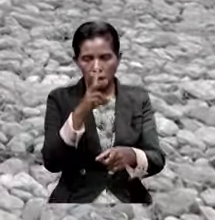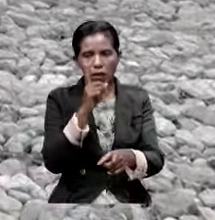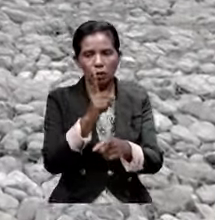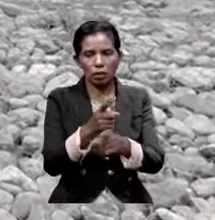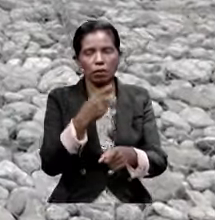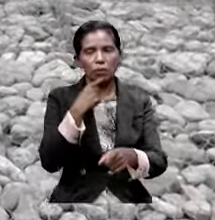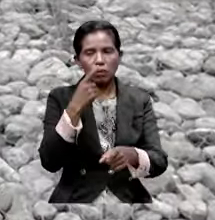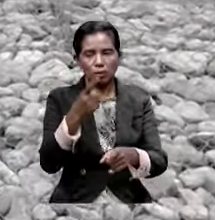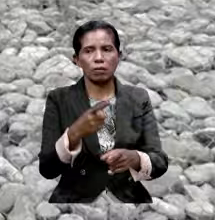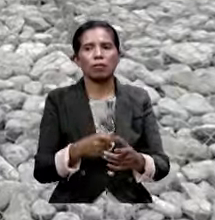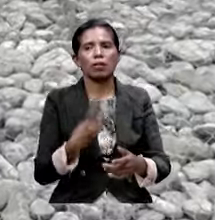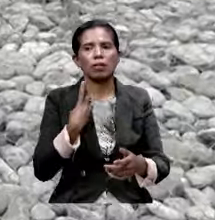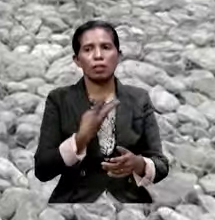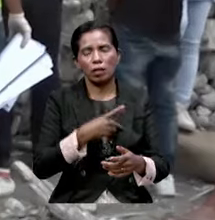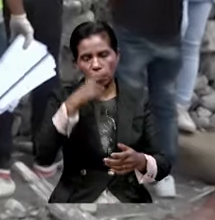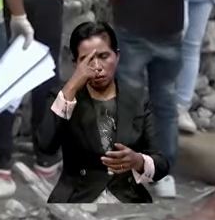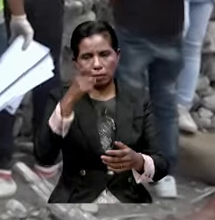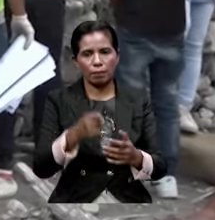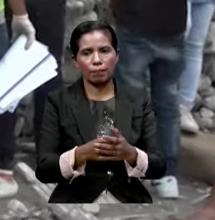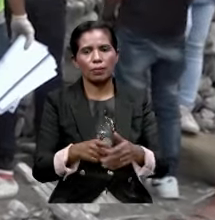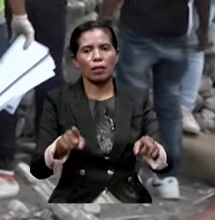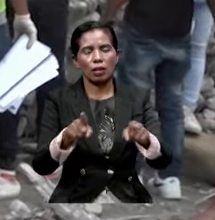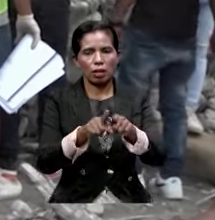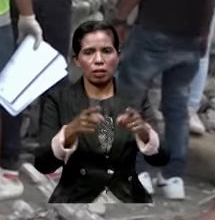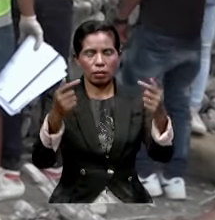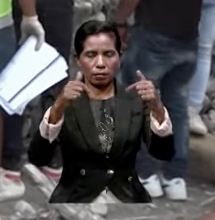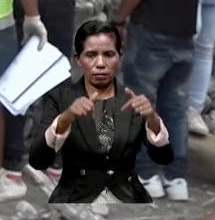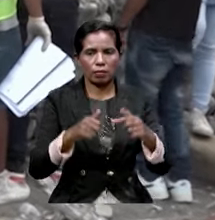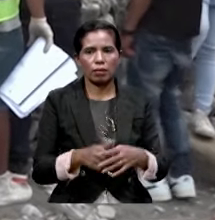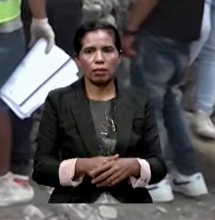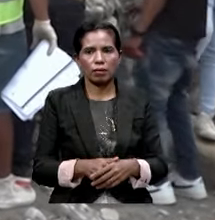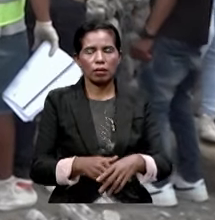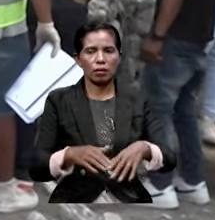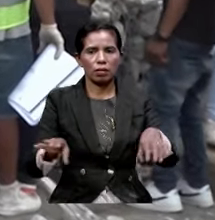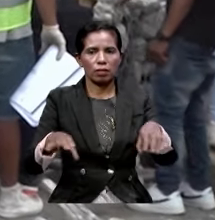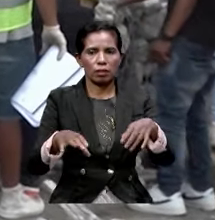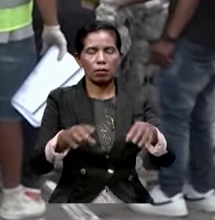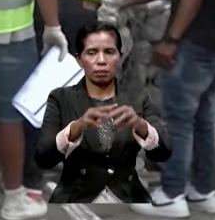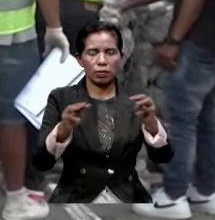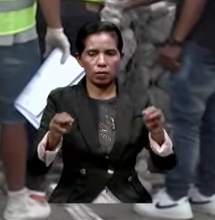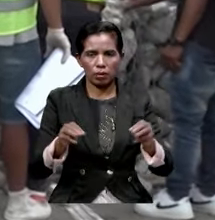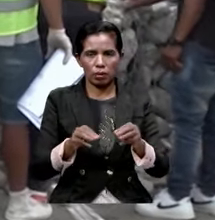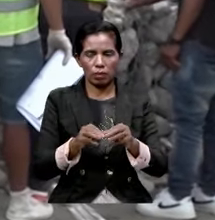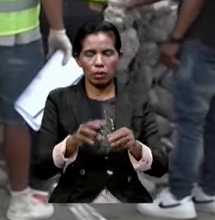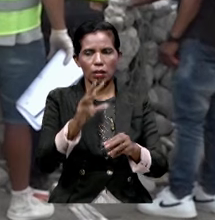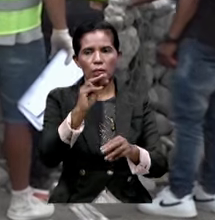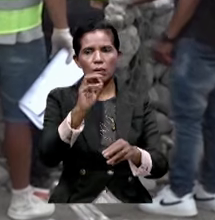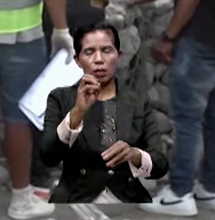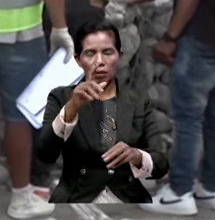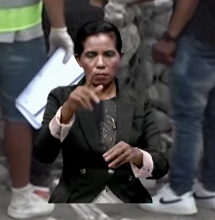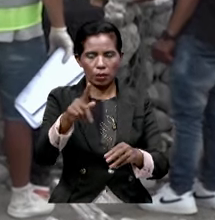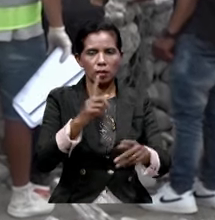orientação direta, também é que a nessa mais serviço municipal, obras públicas e